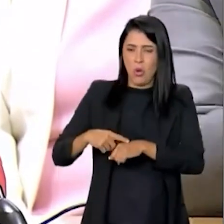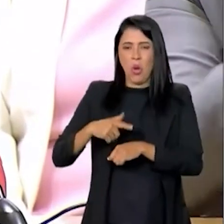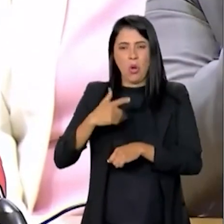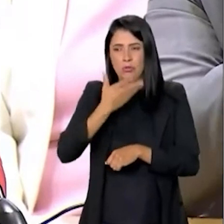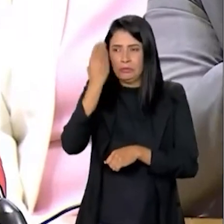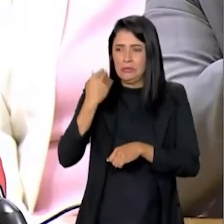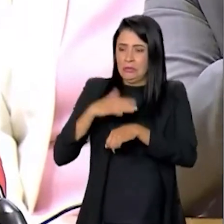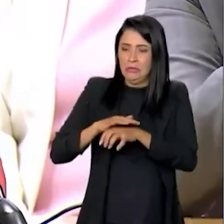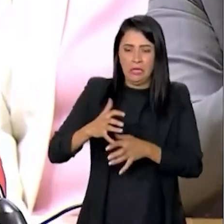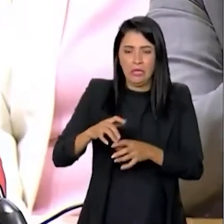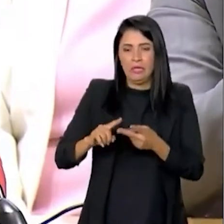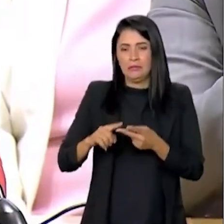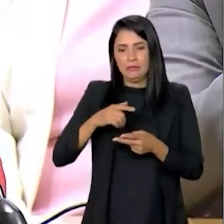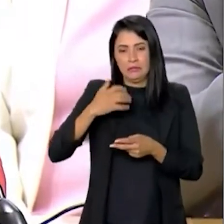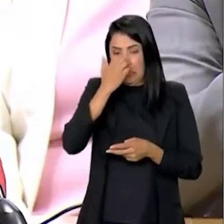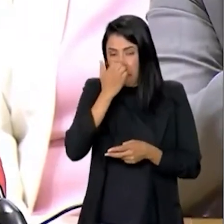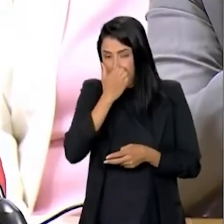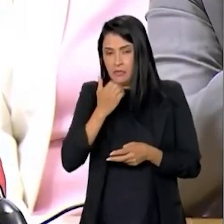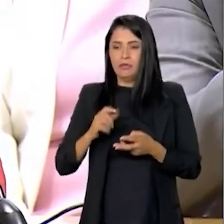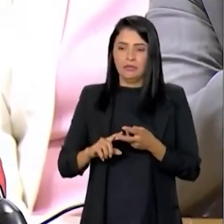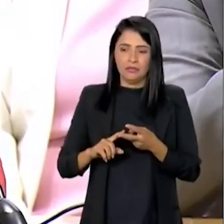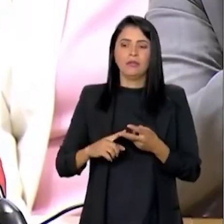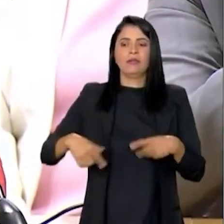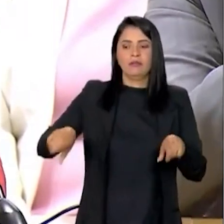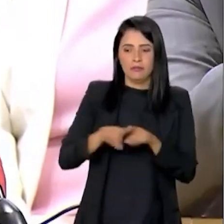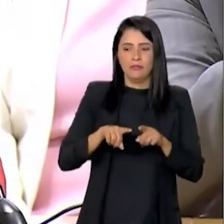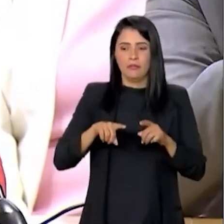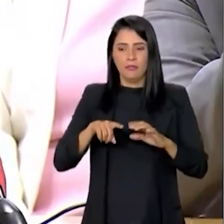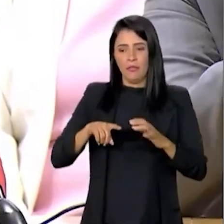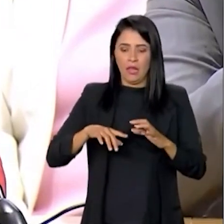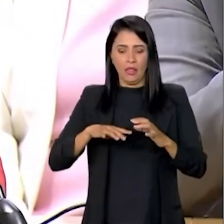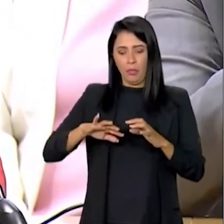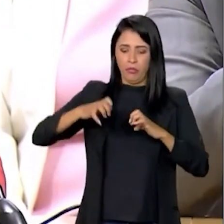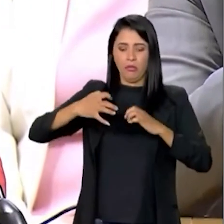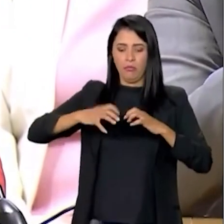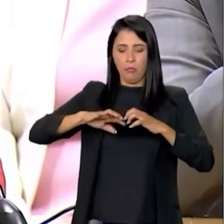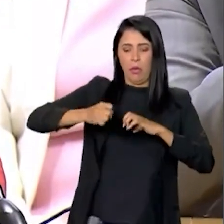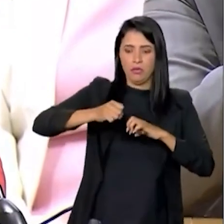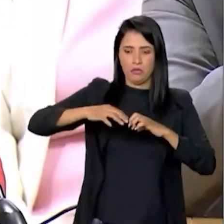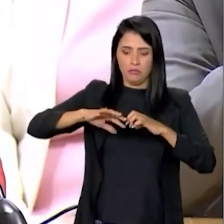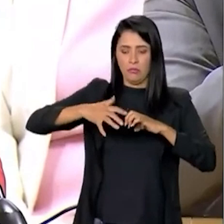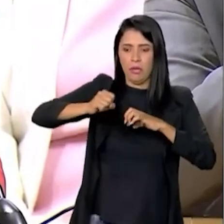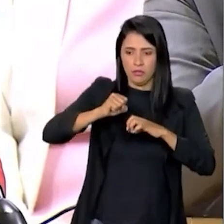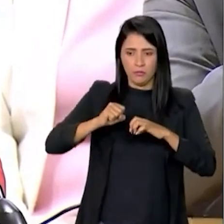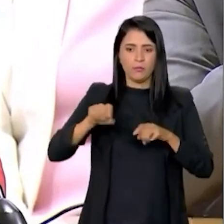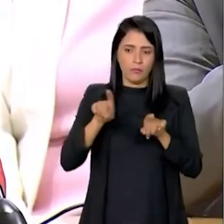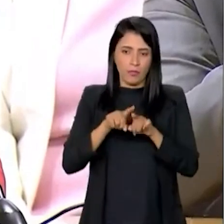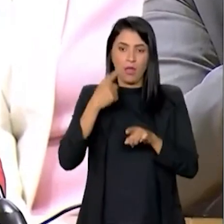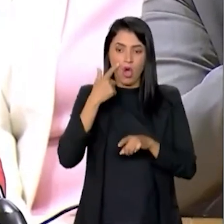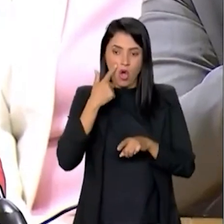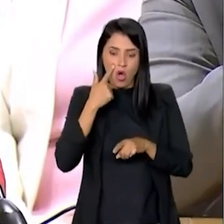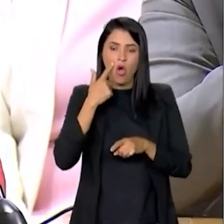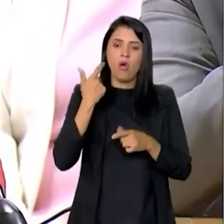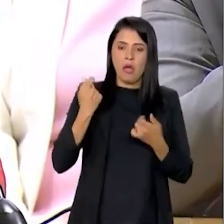Parkinson, rinite, mas também quero aproveitar esse momento para afirmar a importância do